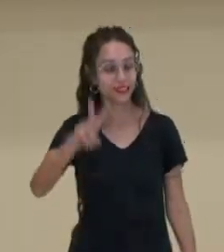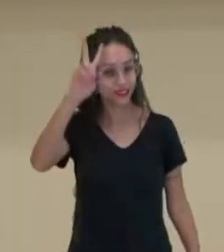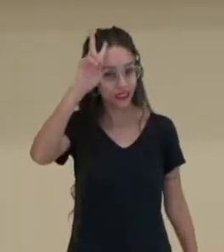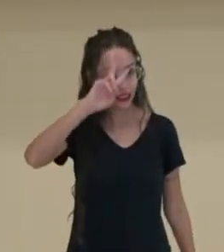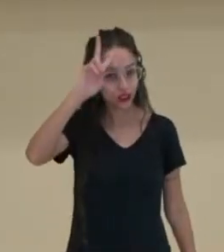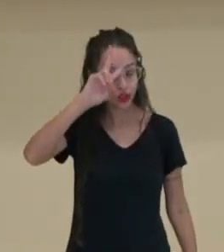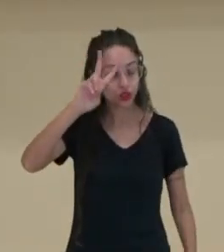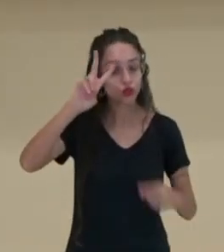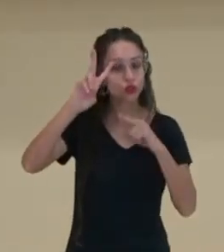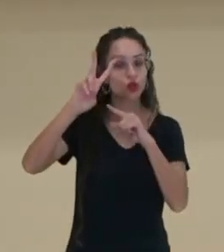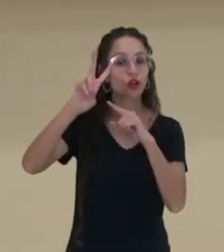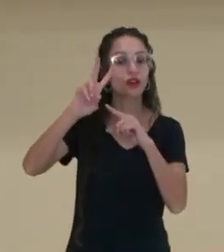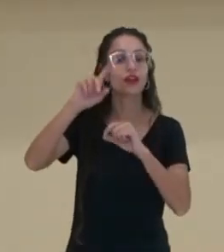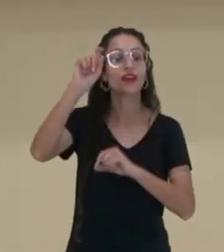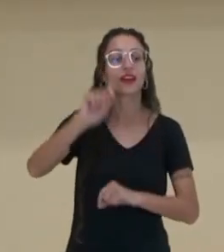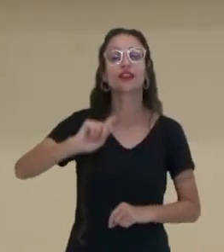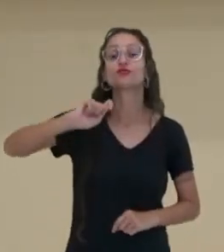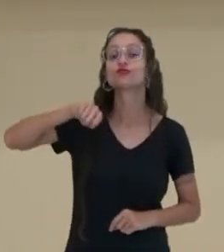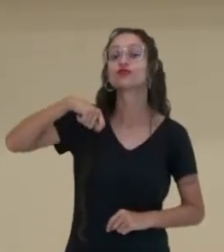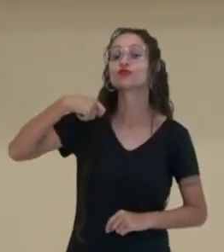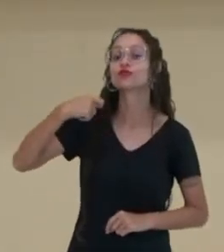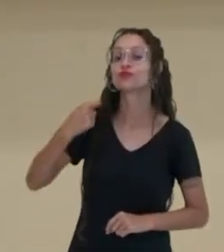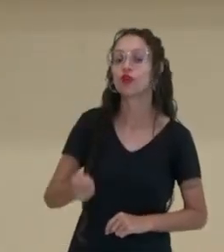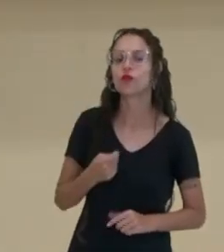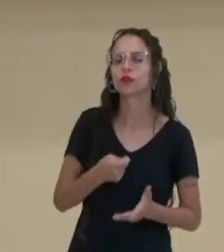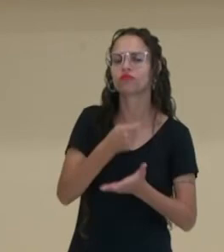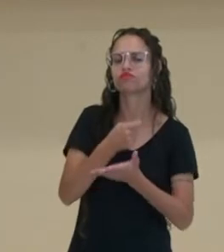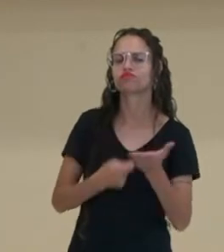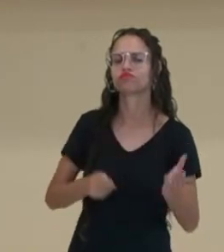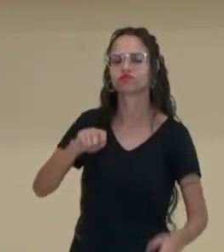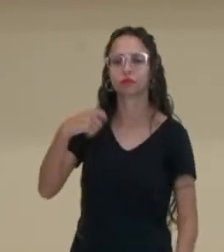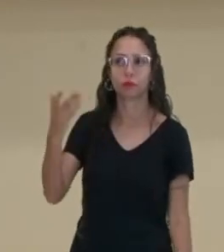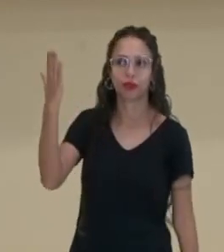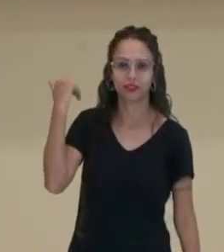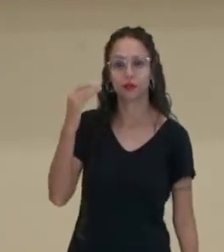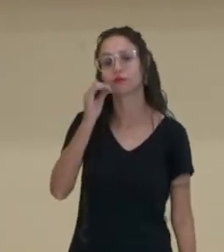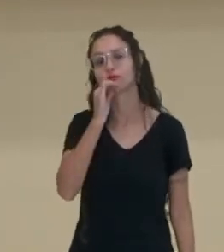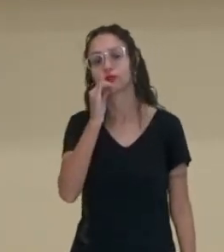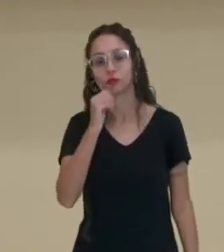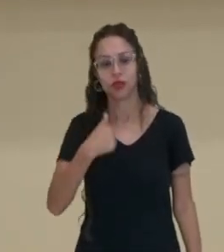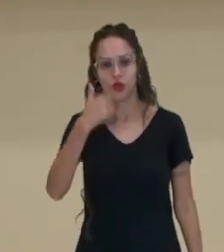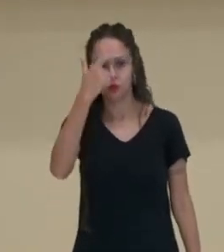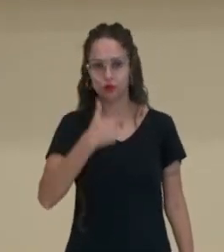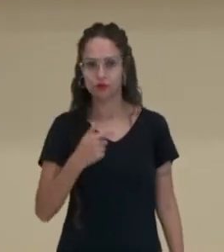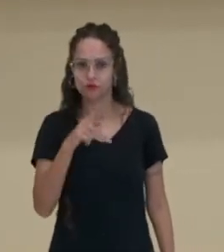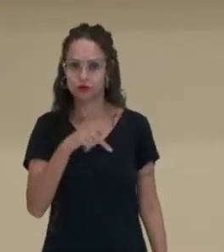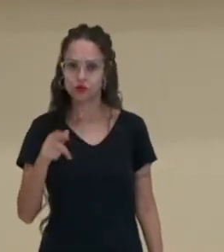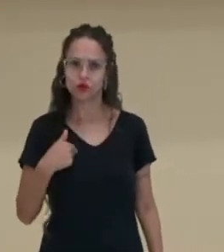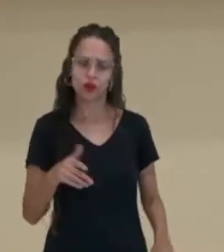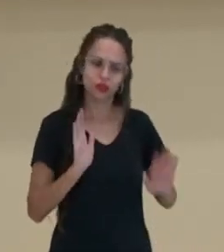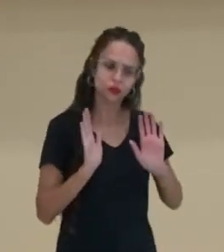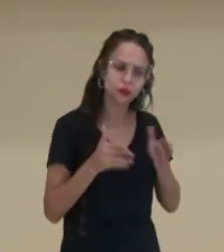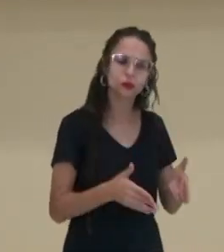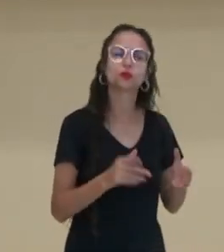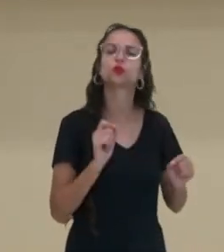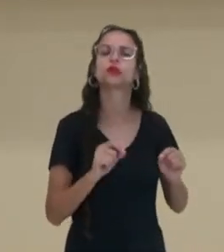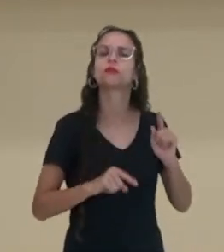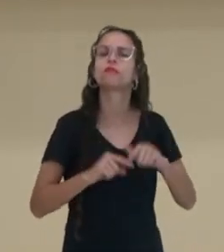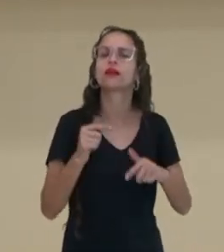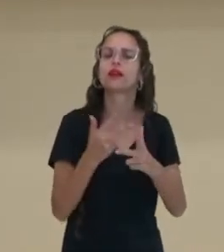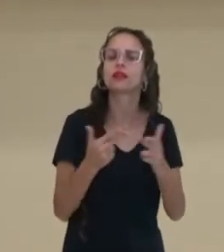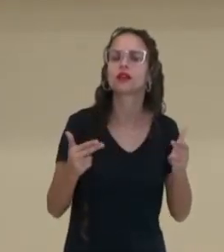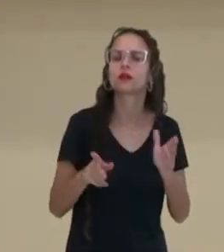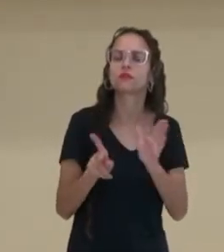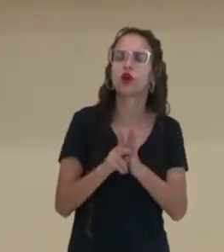história é a escrita sobre o passado. Seria como o professor Roberto se debruçar sobre o que tiver de materiais